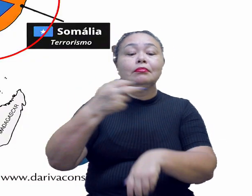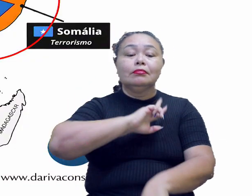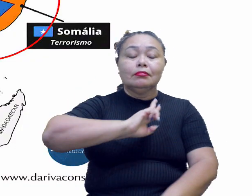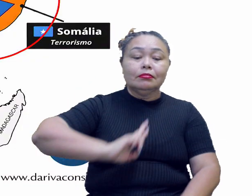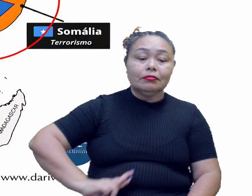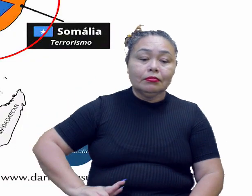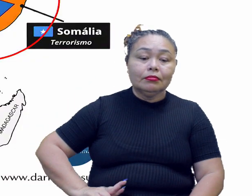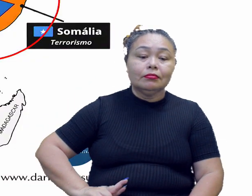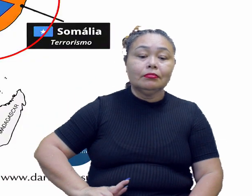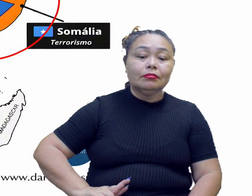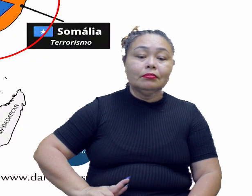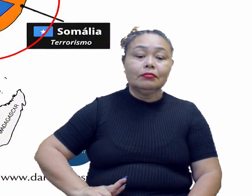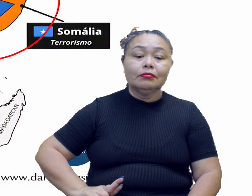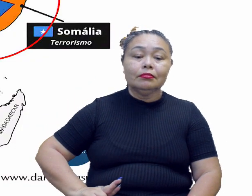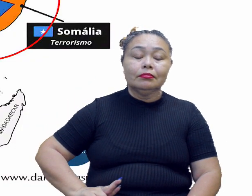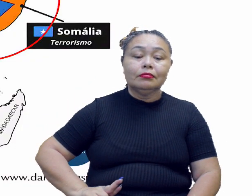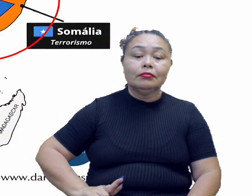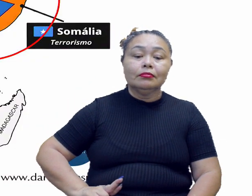República